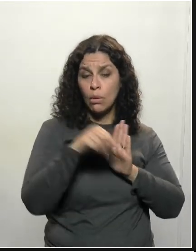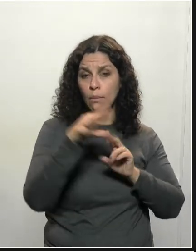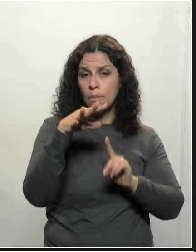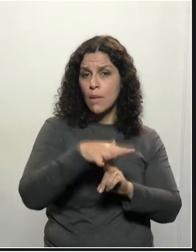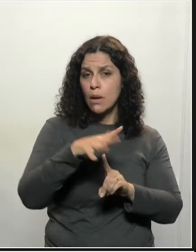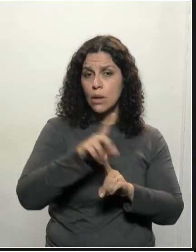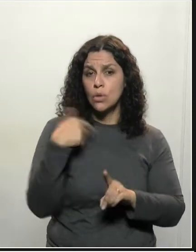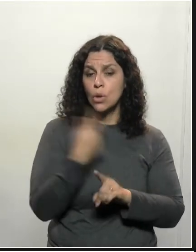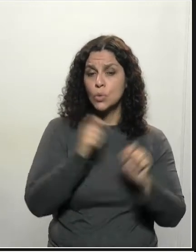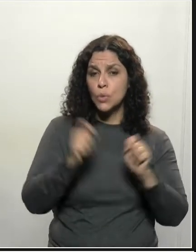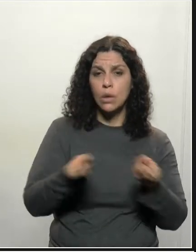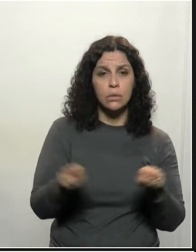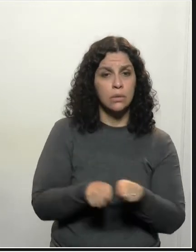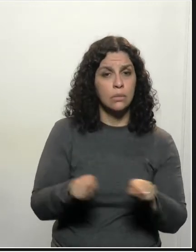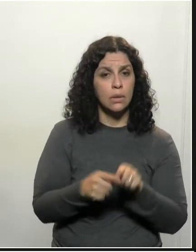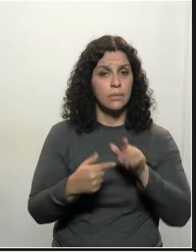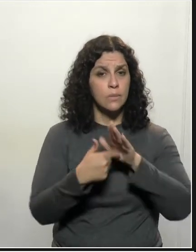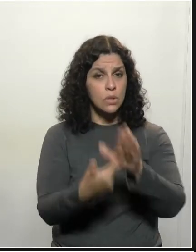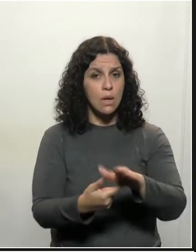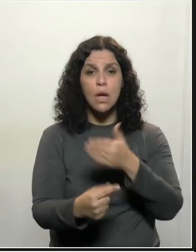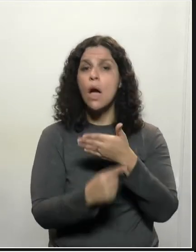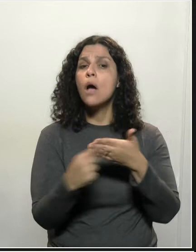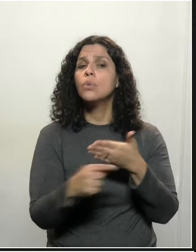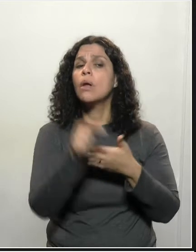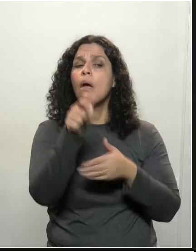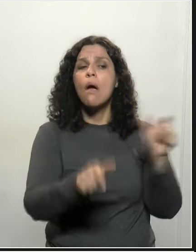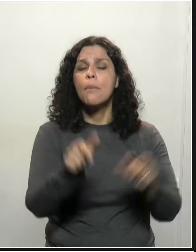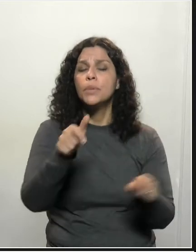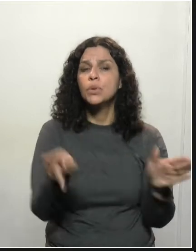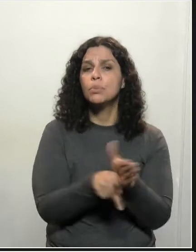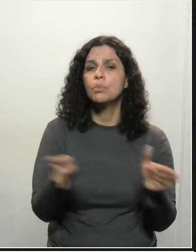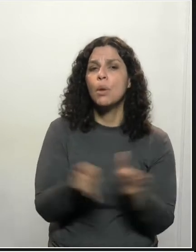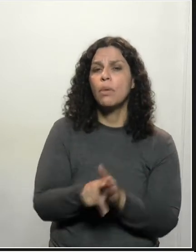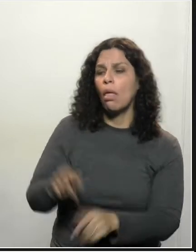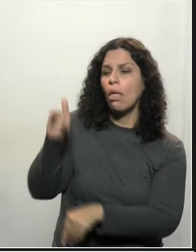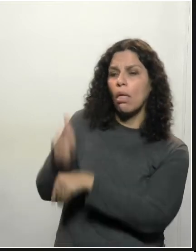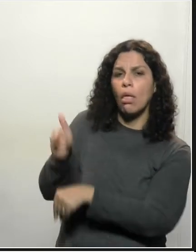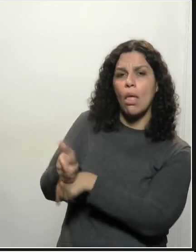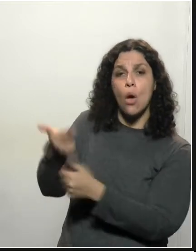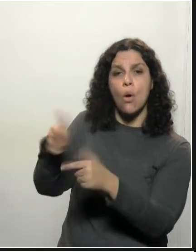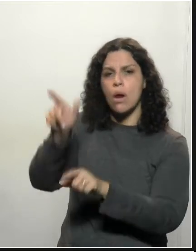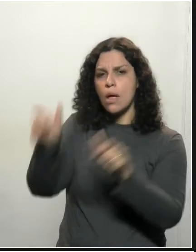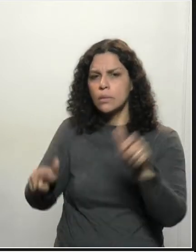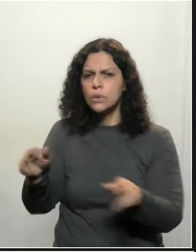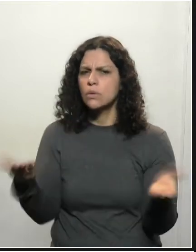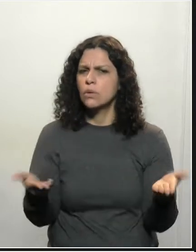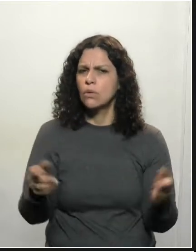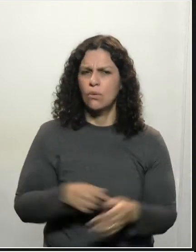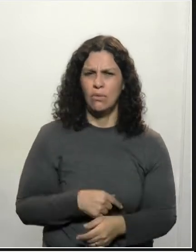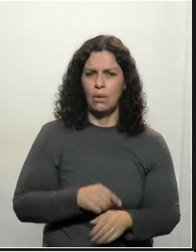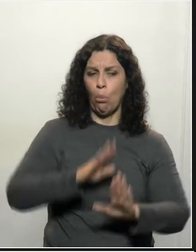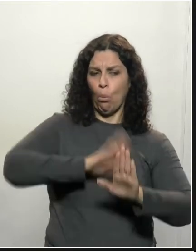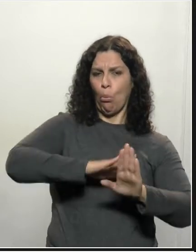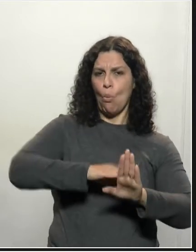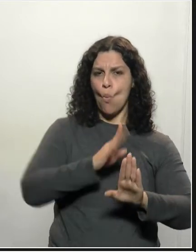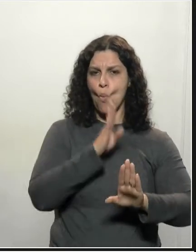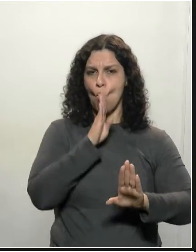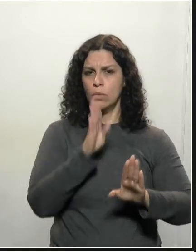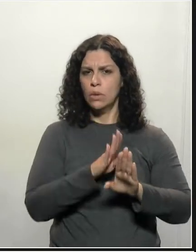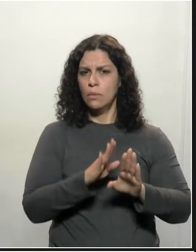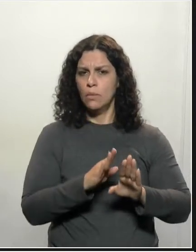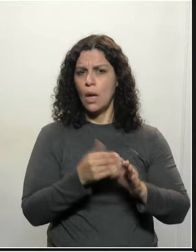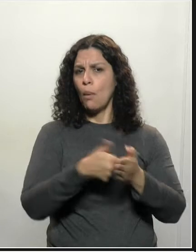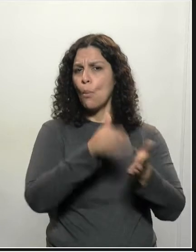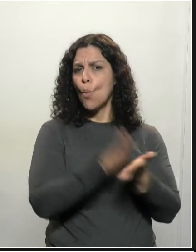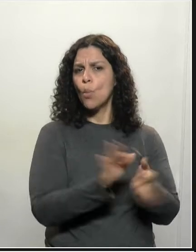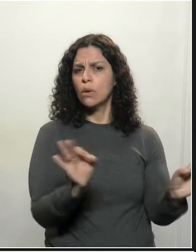para que a gente pudesse chegar aos autores que atacam pessoas públicas covardemente e muitas vezes ficam impunes. Seria isso,